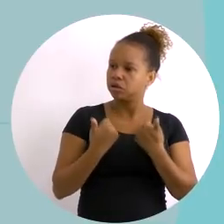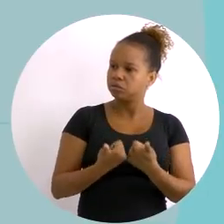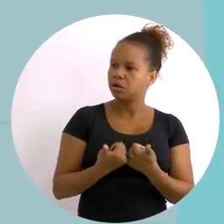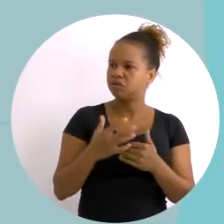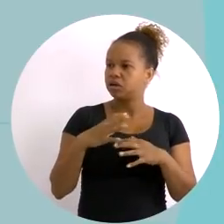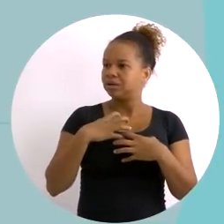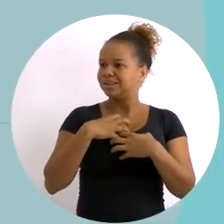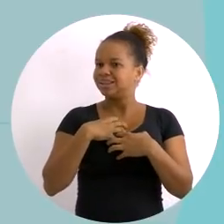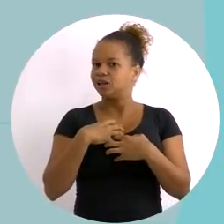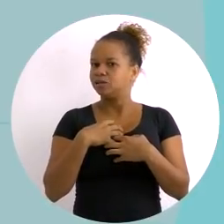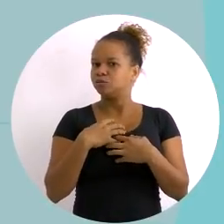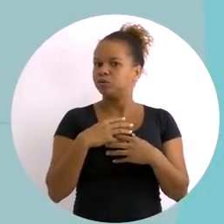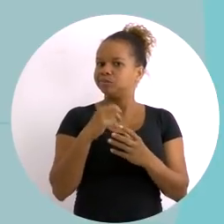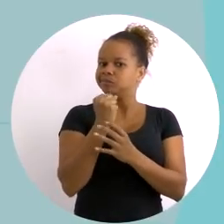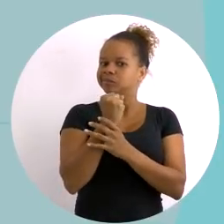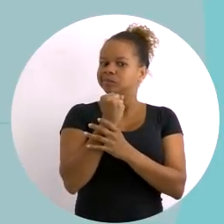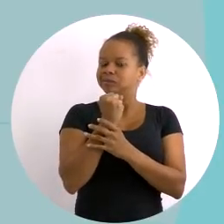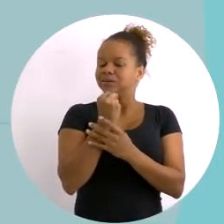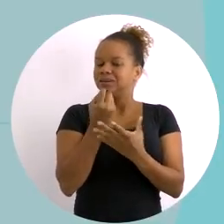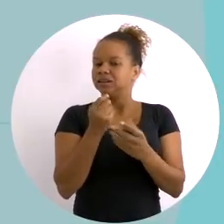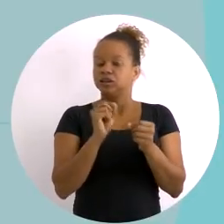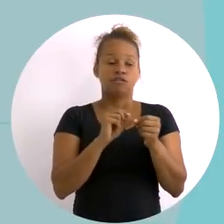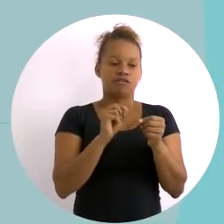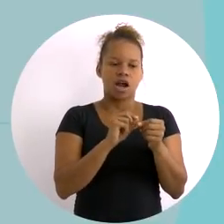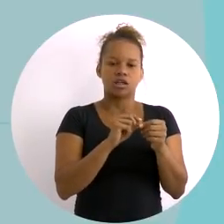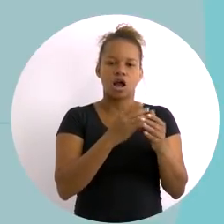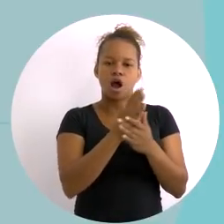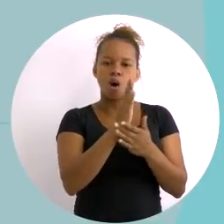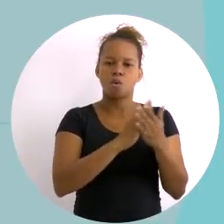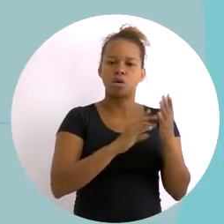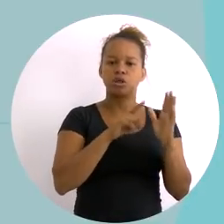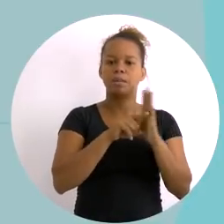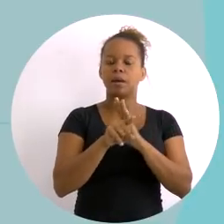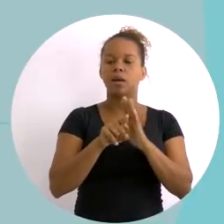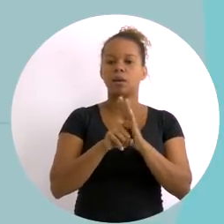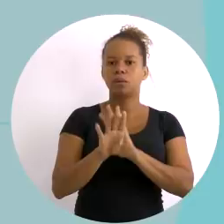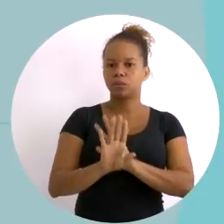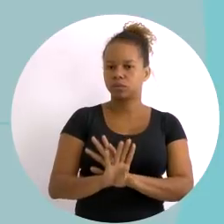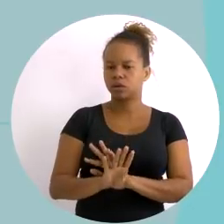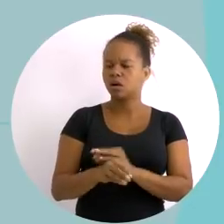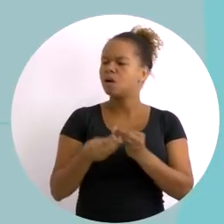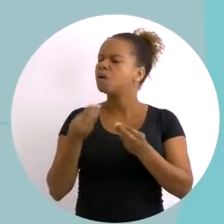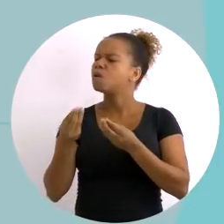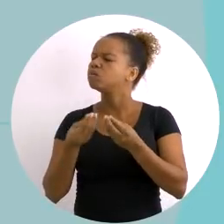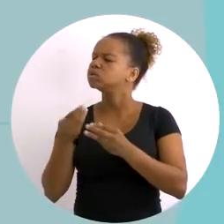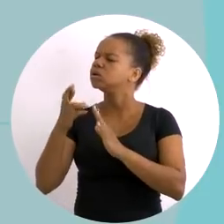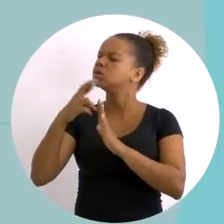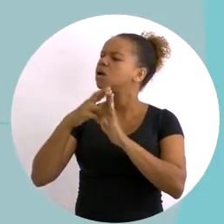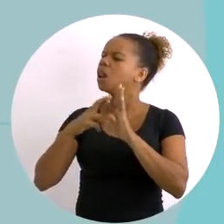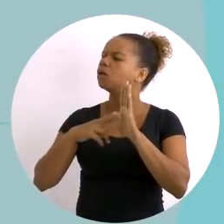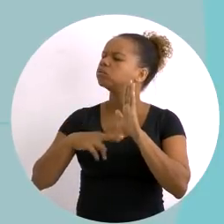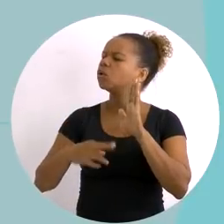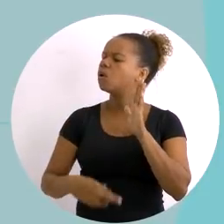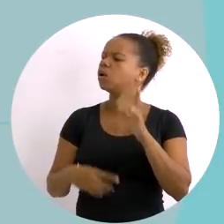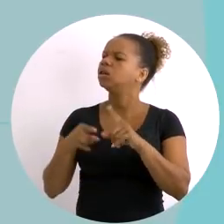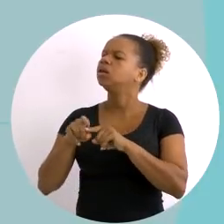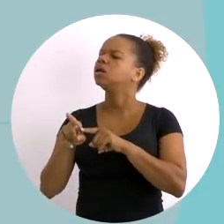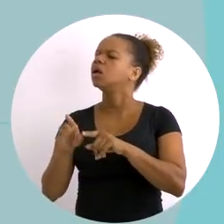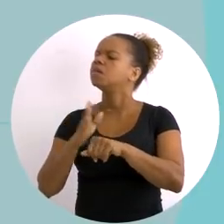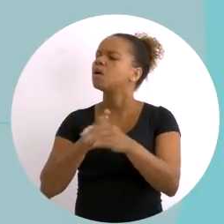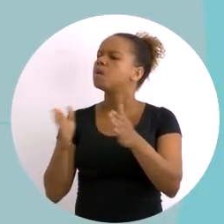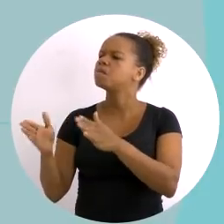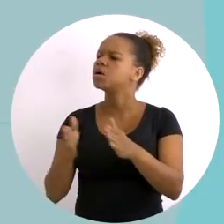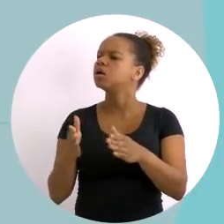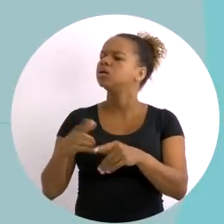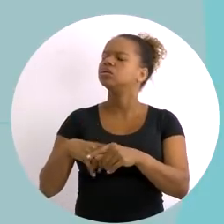por receio ou por insegurança, não faz algumas perguntas. Como seria esse relatório? Referente a quê? A que período?